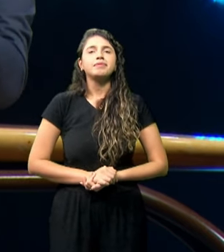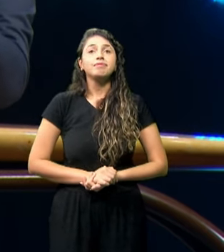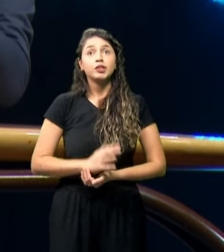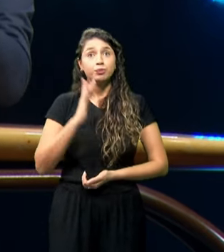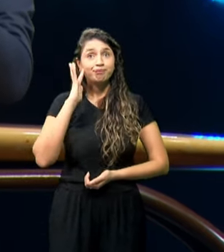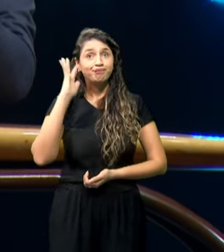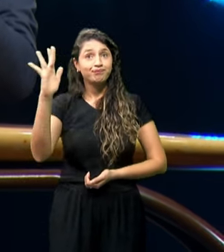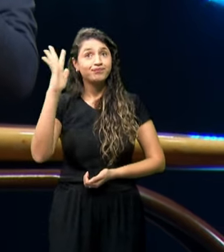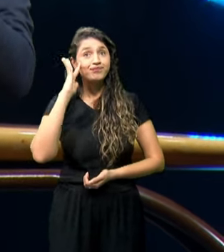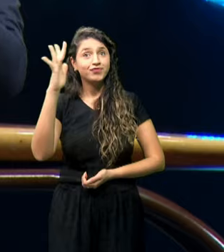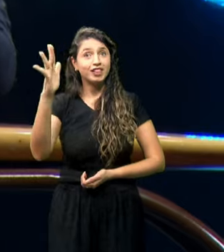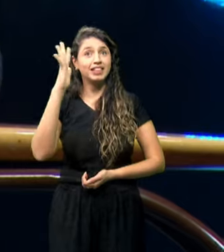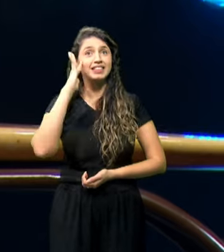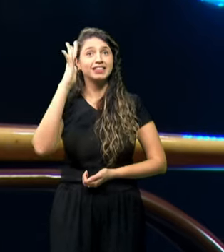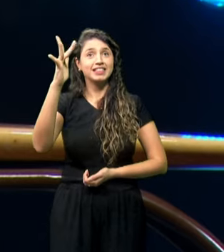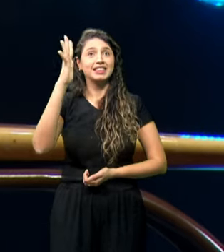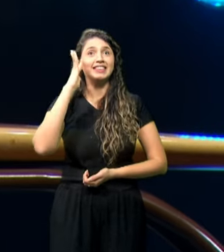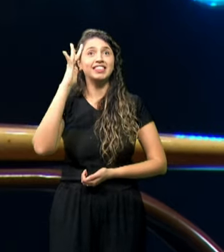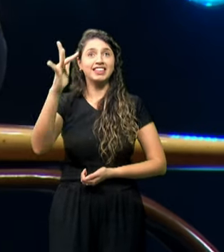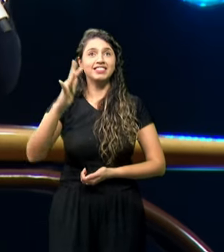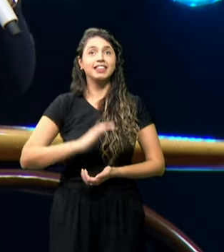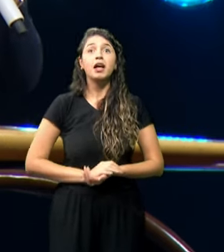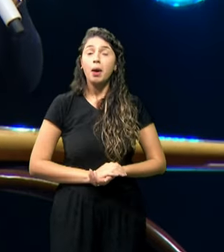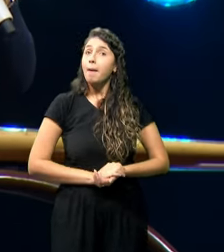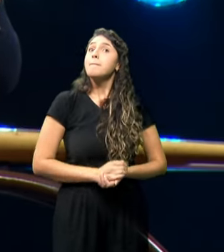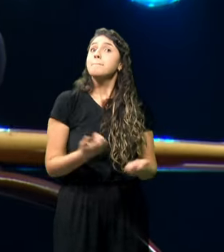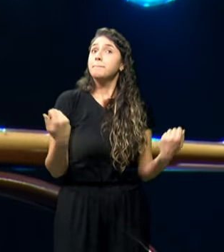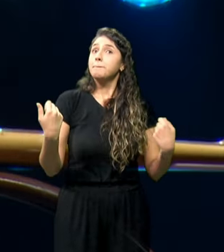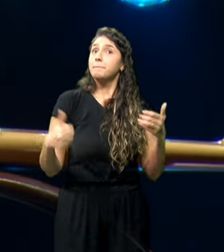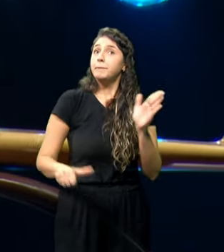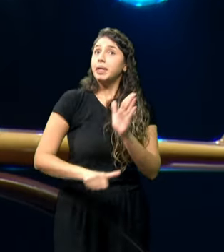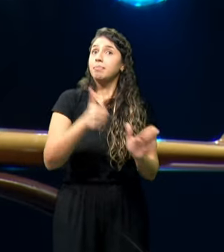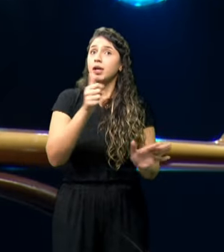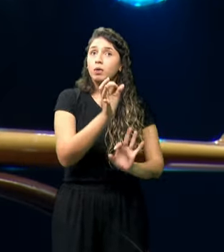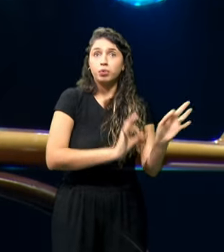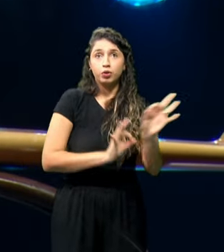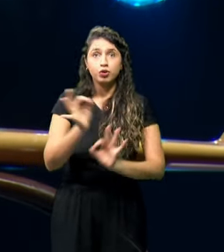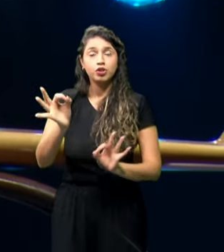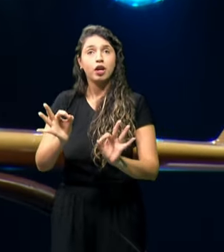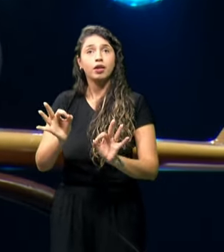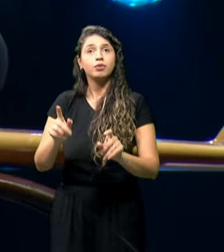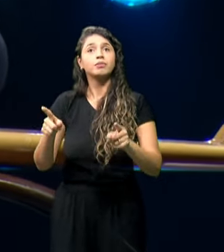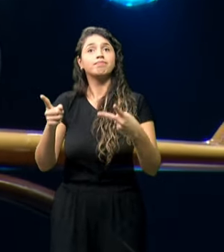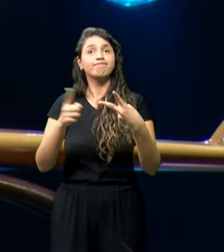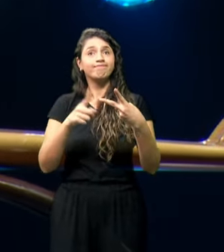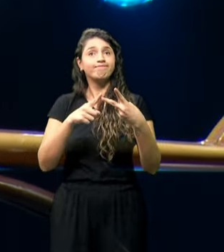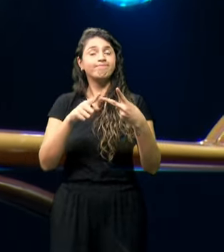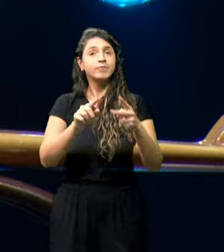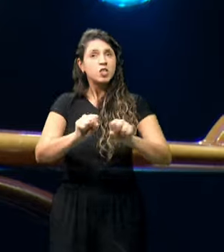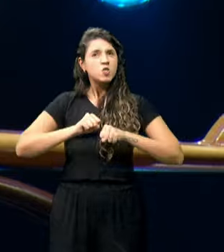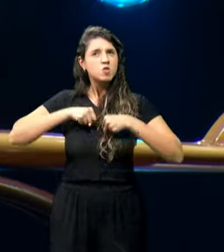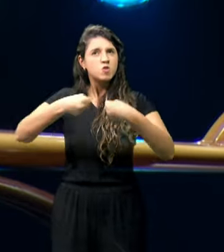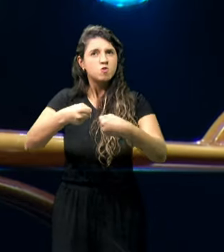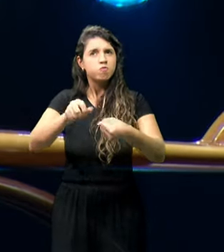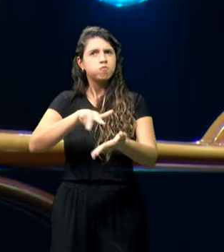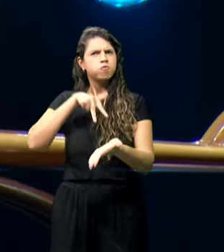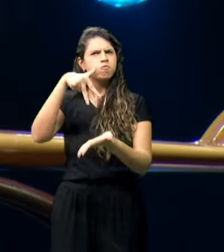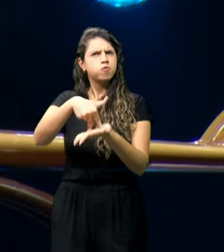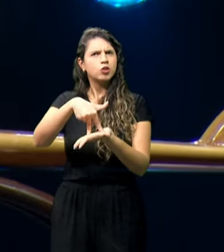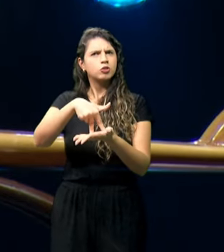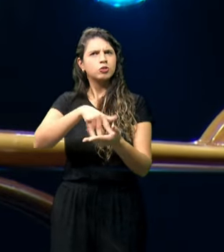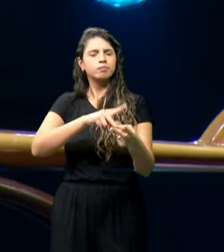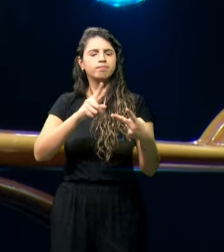Sonho tem que ter projeto, planejamento. Sonho tem que ter predisposição para enfrentar a adversidade. Sonho